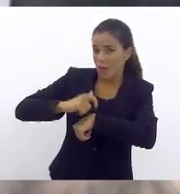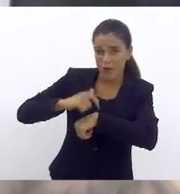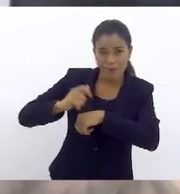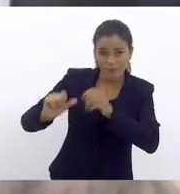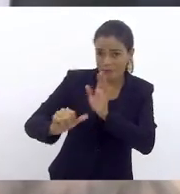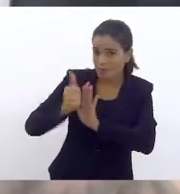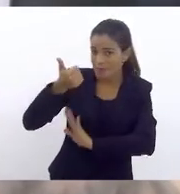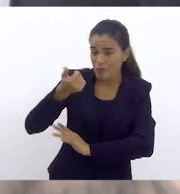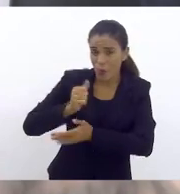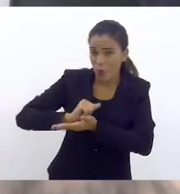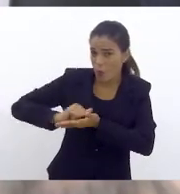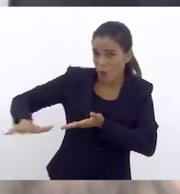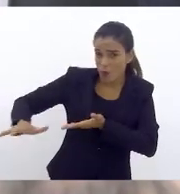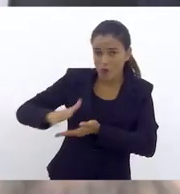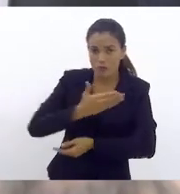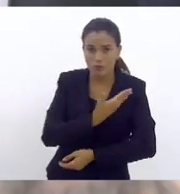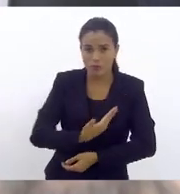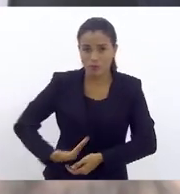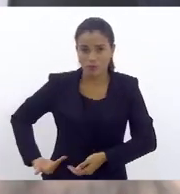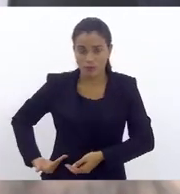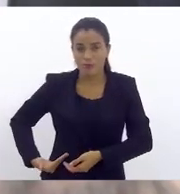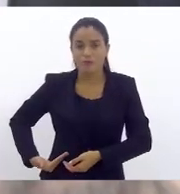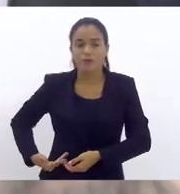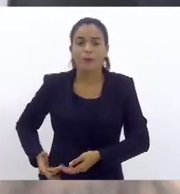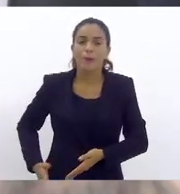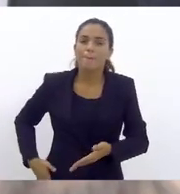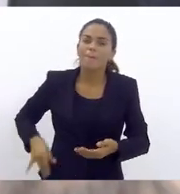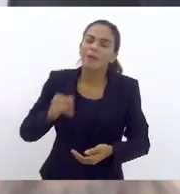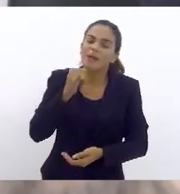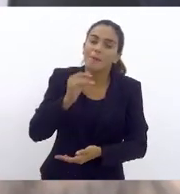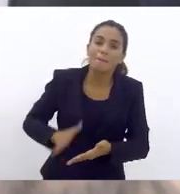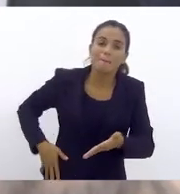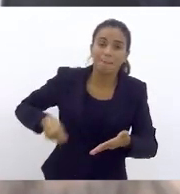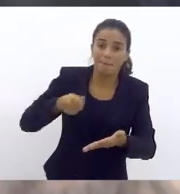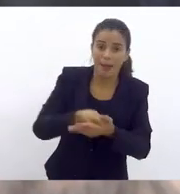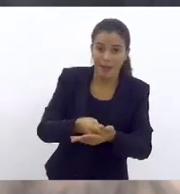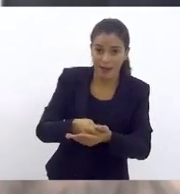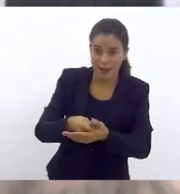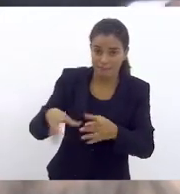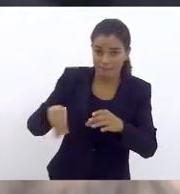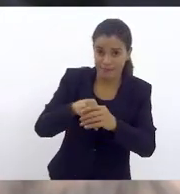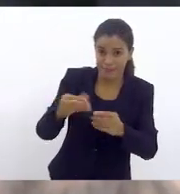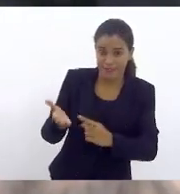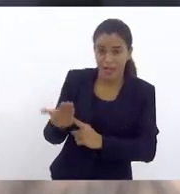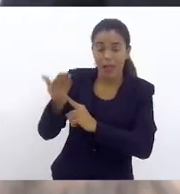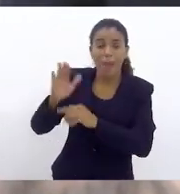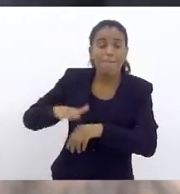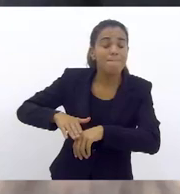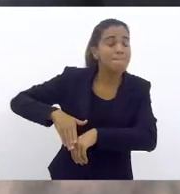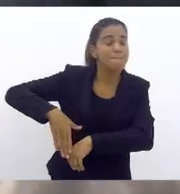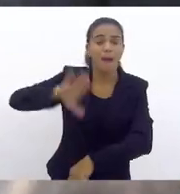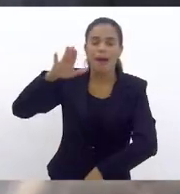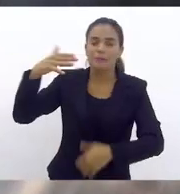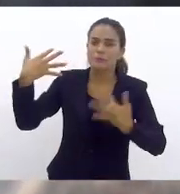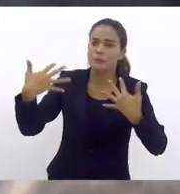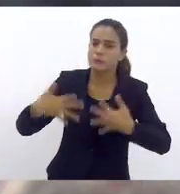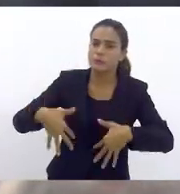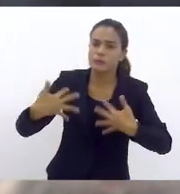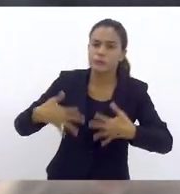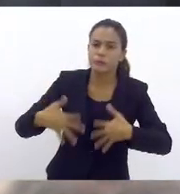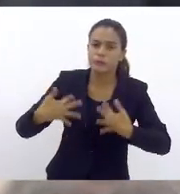o custo para o Estado ao pagar por essa incorporação tecnológica seja mais cara do que o preço desse